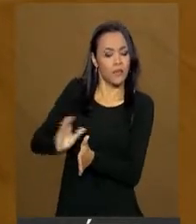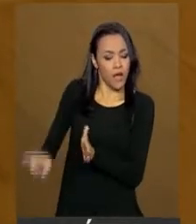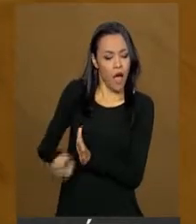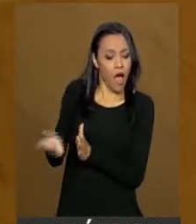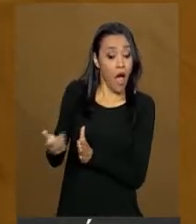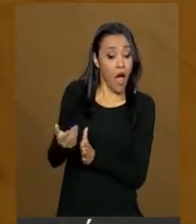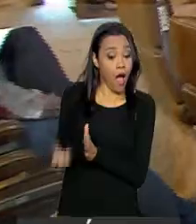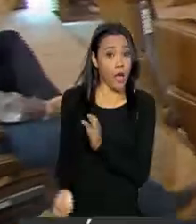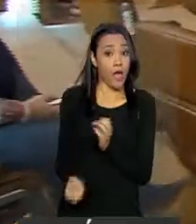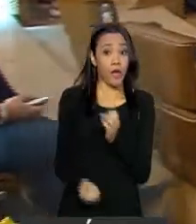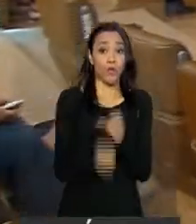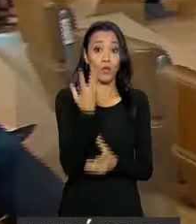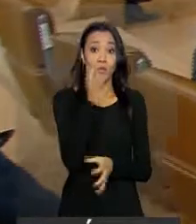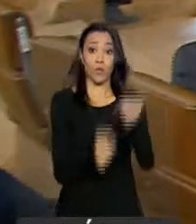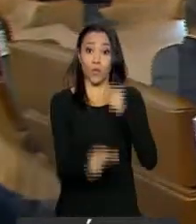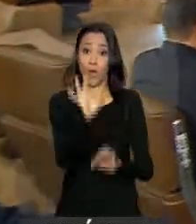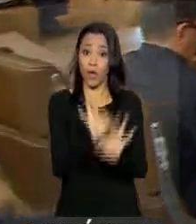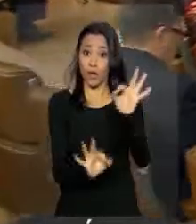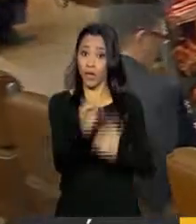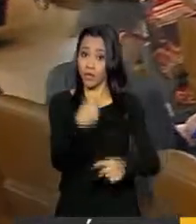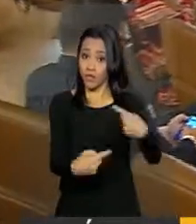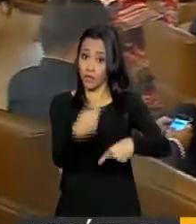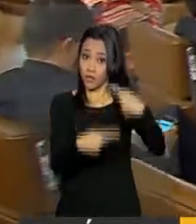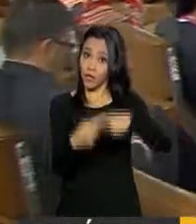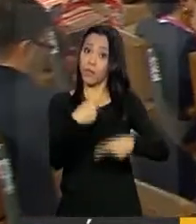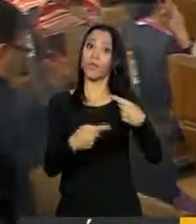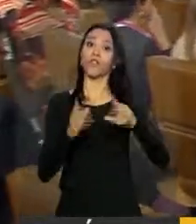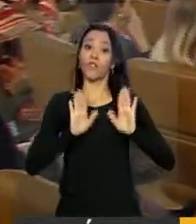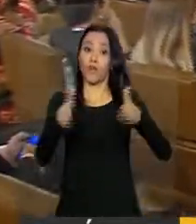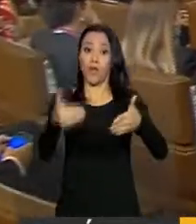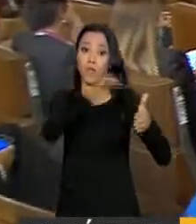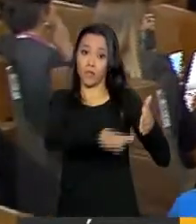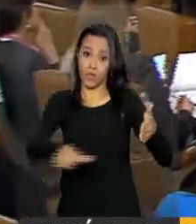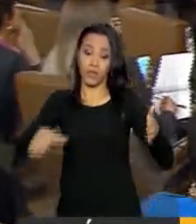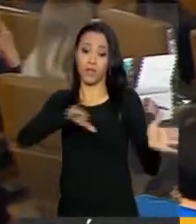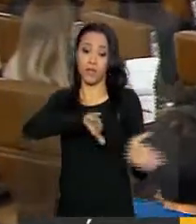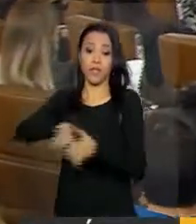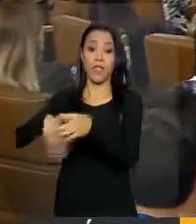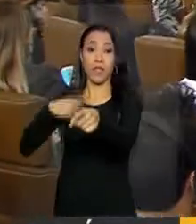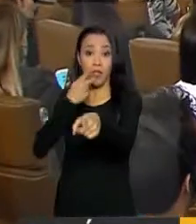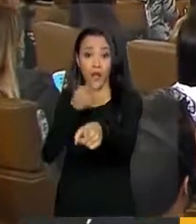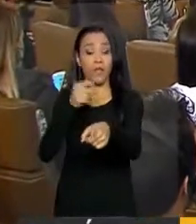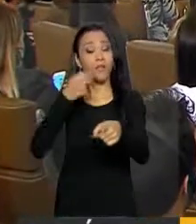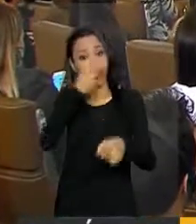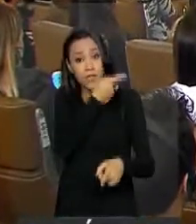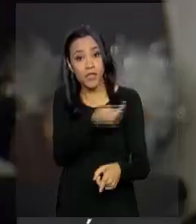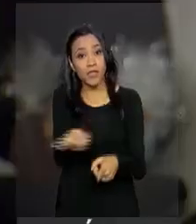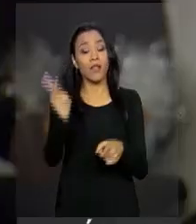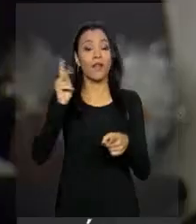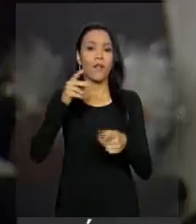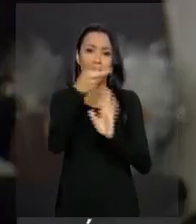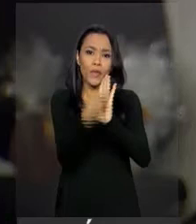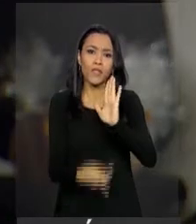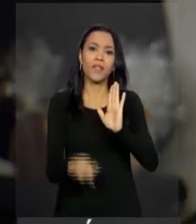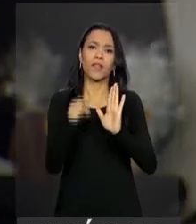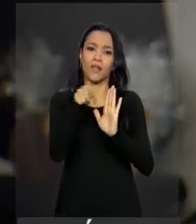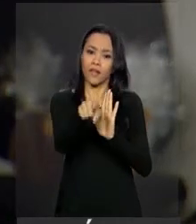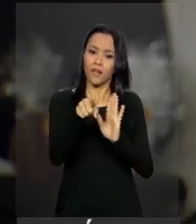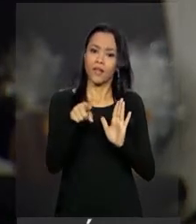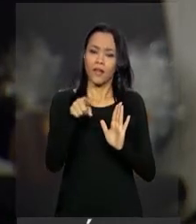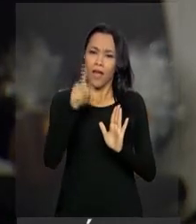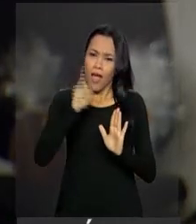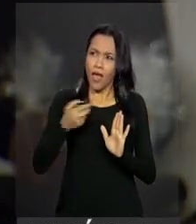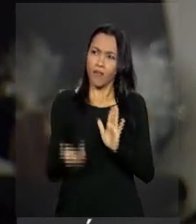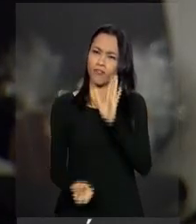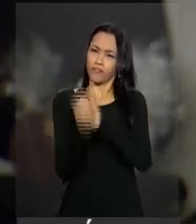políticas públicas para isso. O ministro esteve em Boa Vista, Roraima, para visitar o projeto Família que Acolhe. A iniciativa é desenvolvida